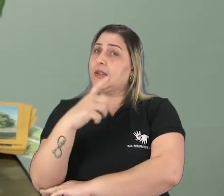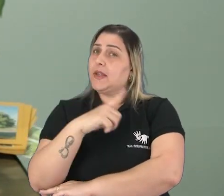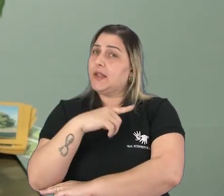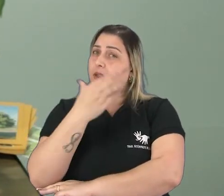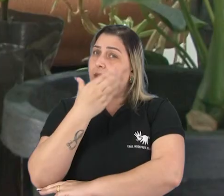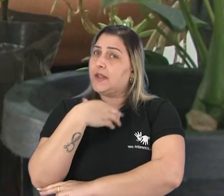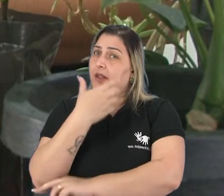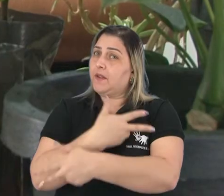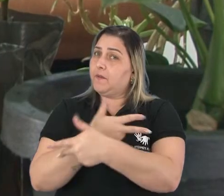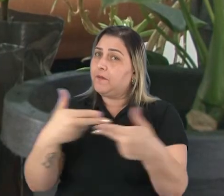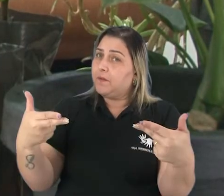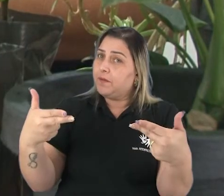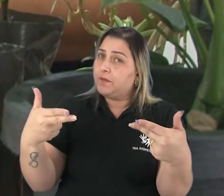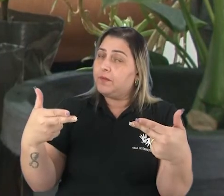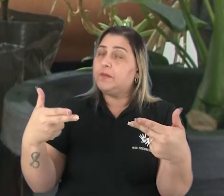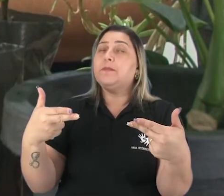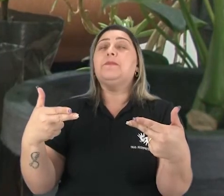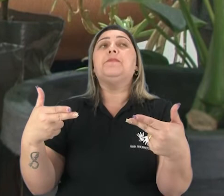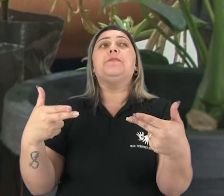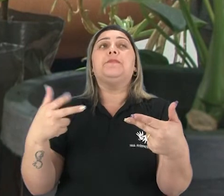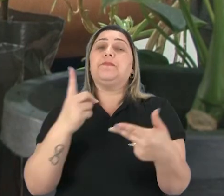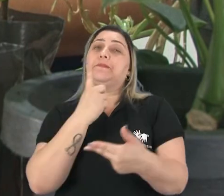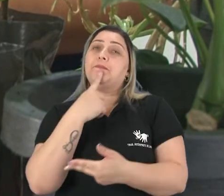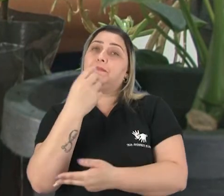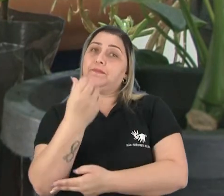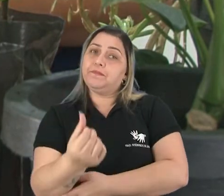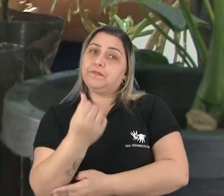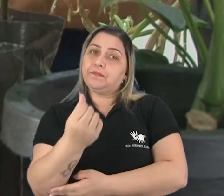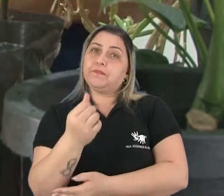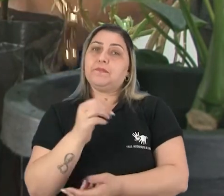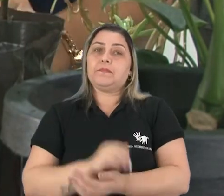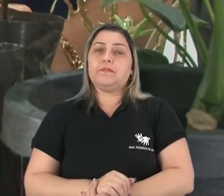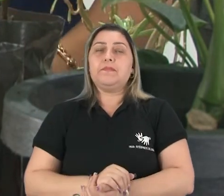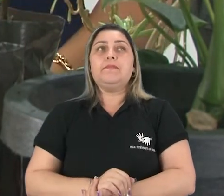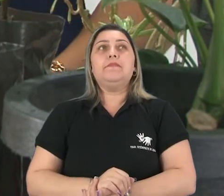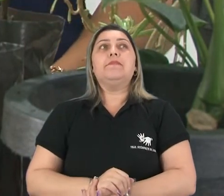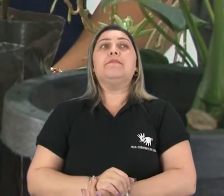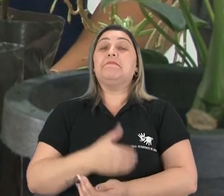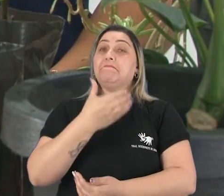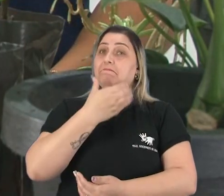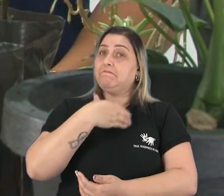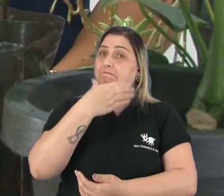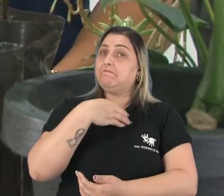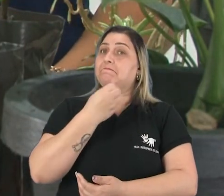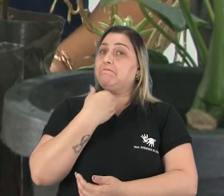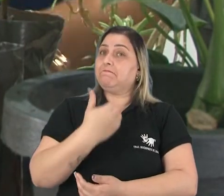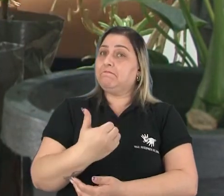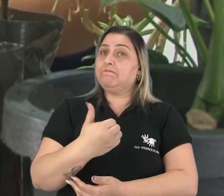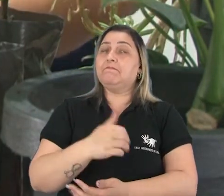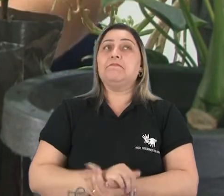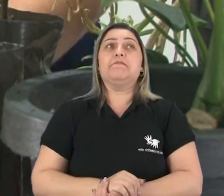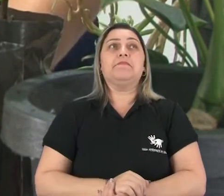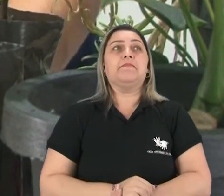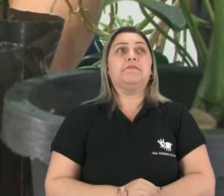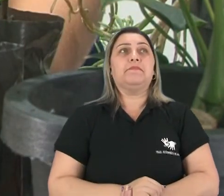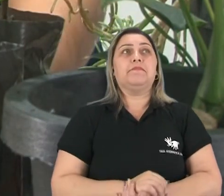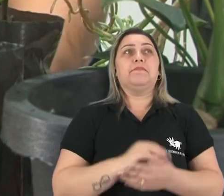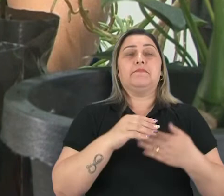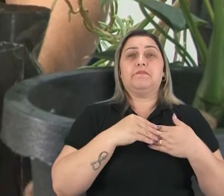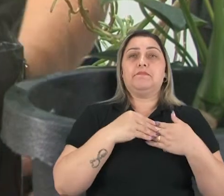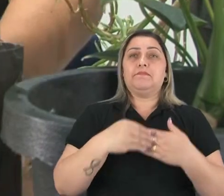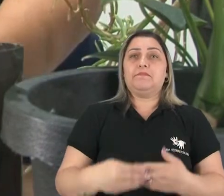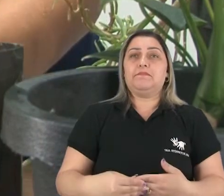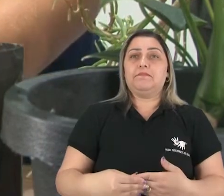frutífera? A acerola é frutífera, muito bem! Eu